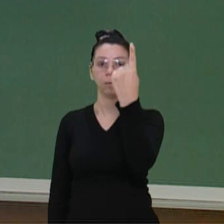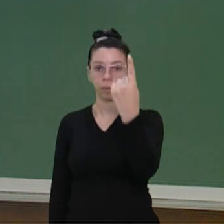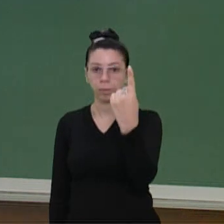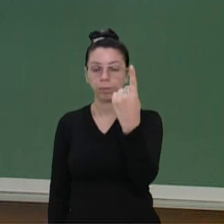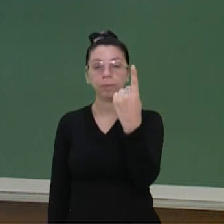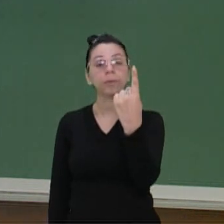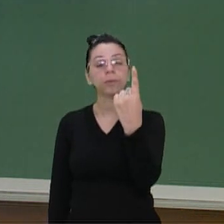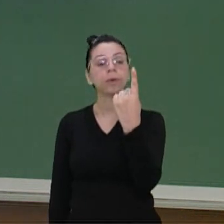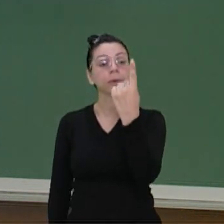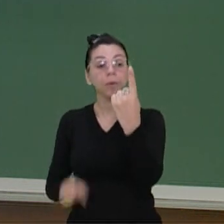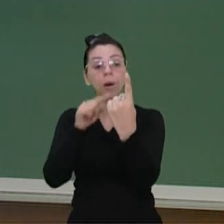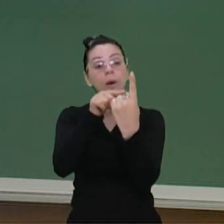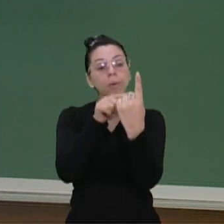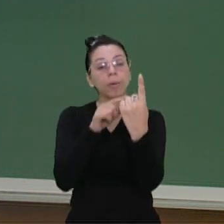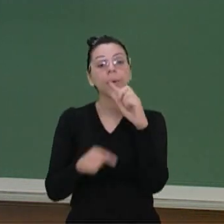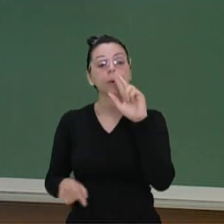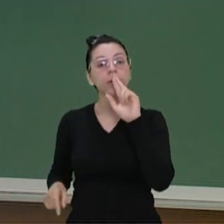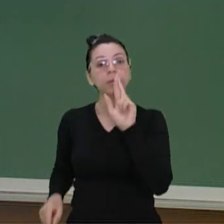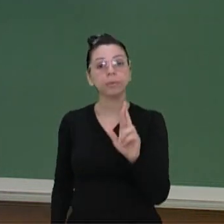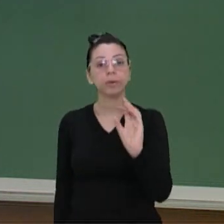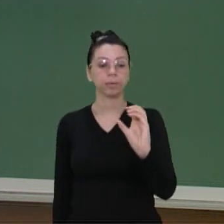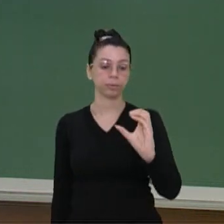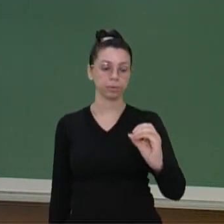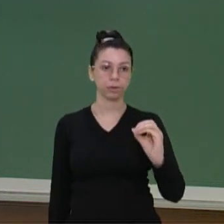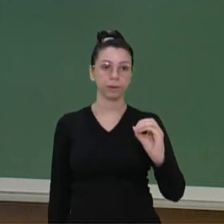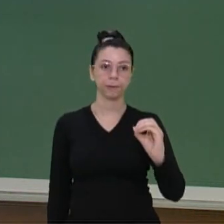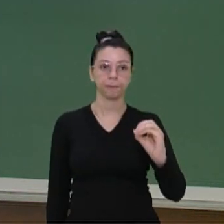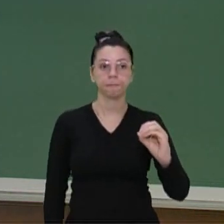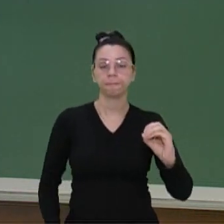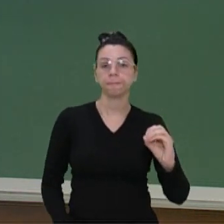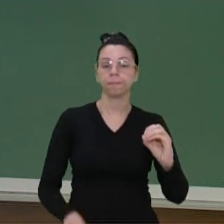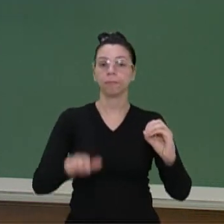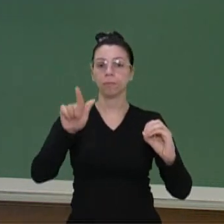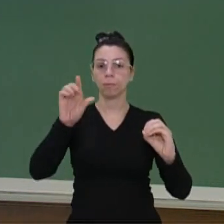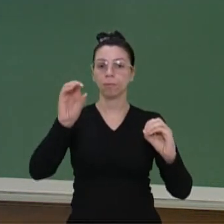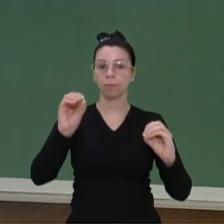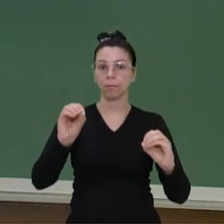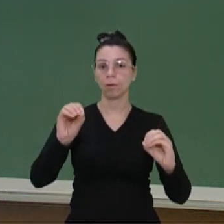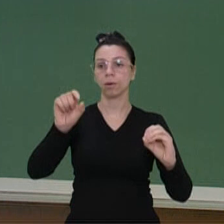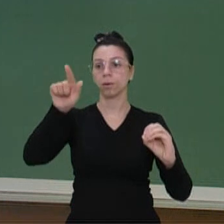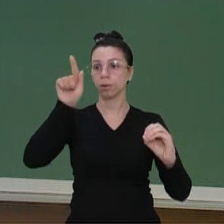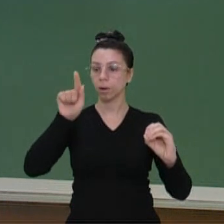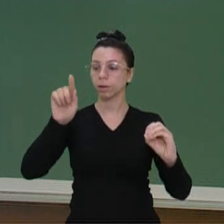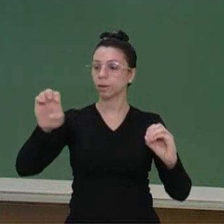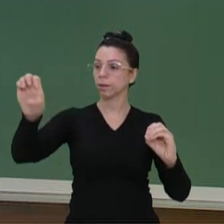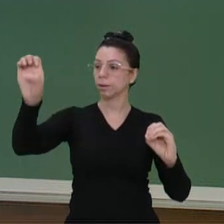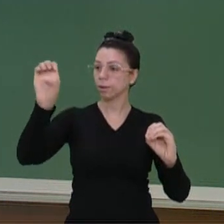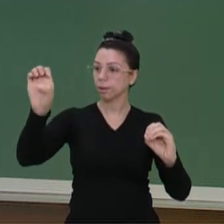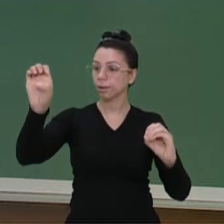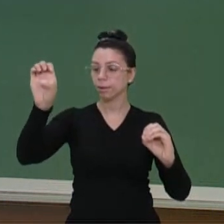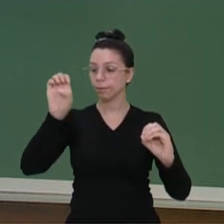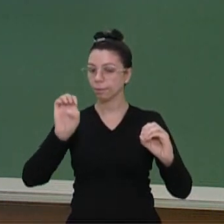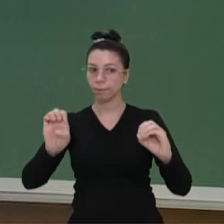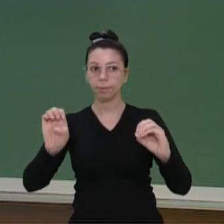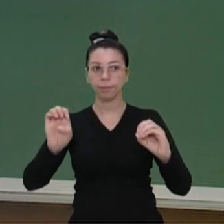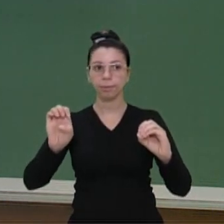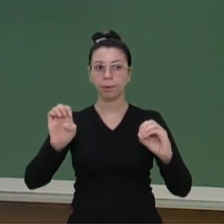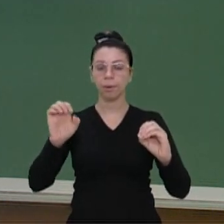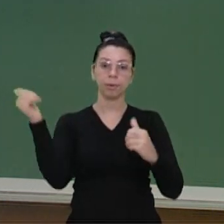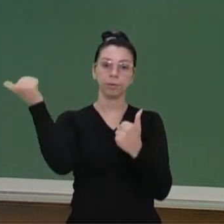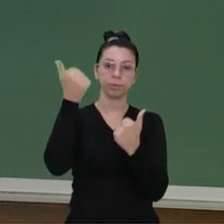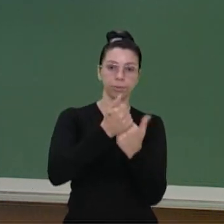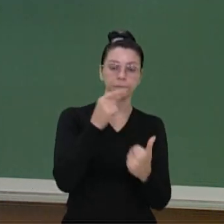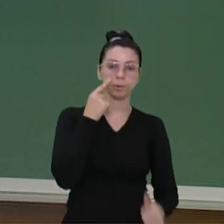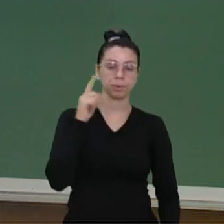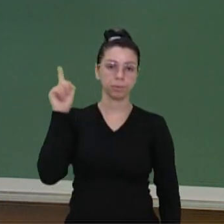0. O log de 5 na base E, o valor foi dado no exercício. Já substitui por